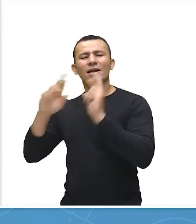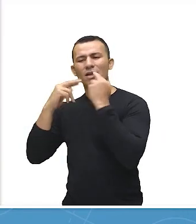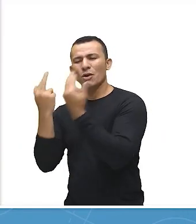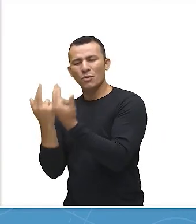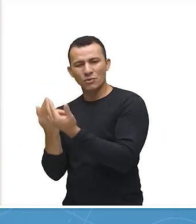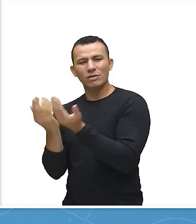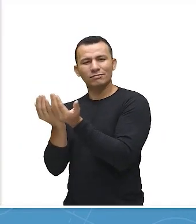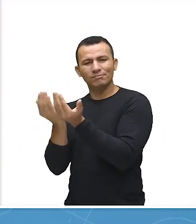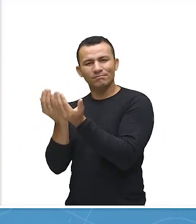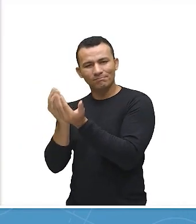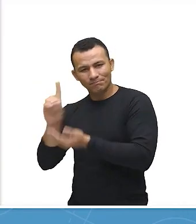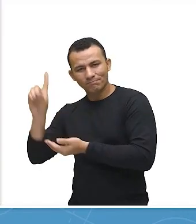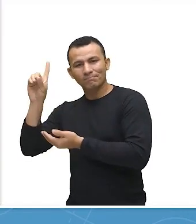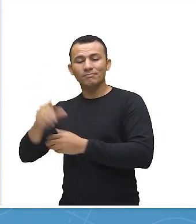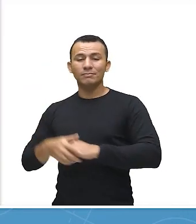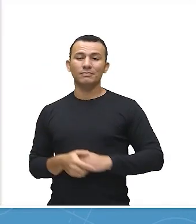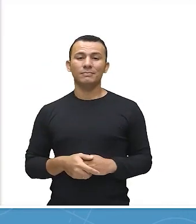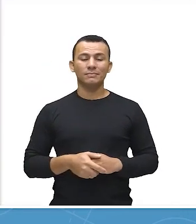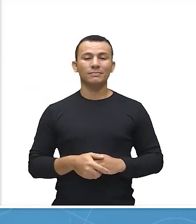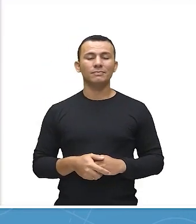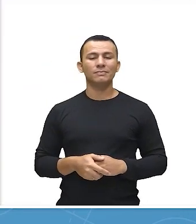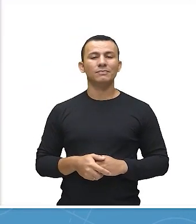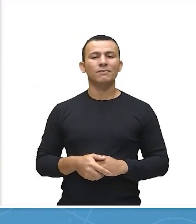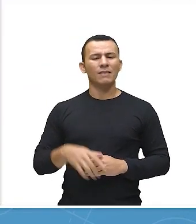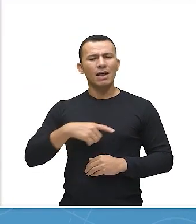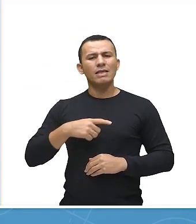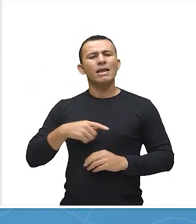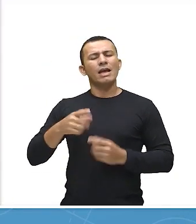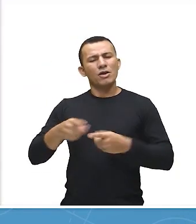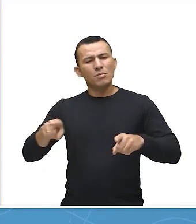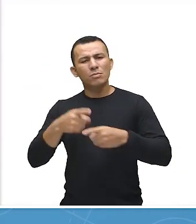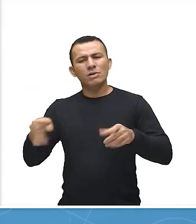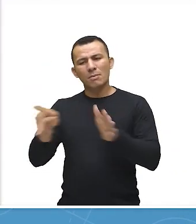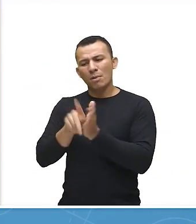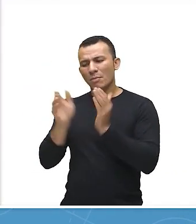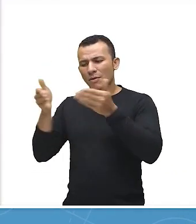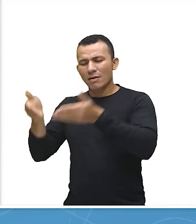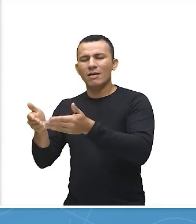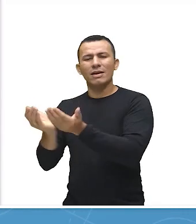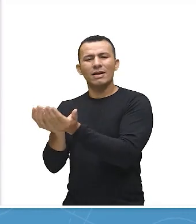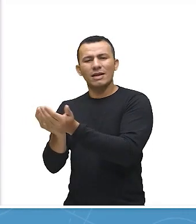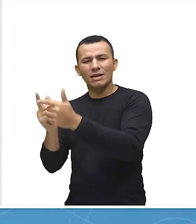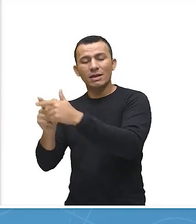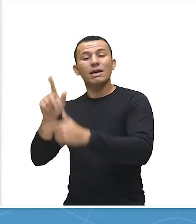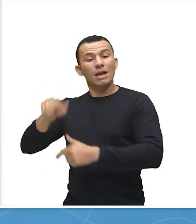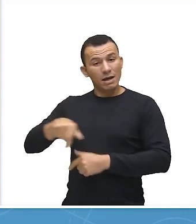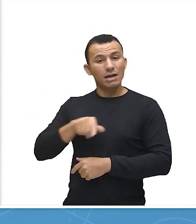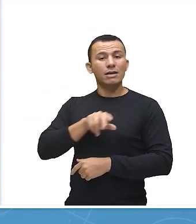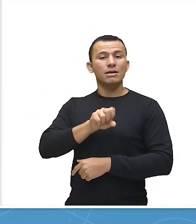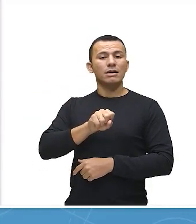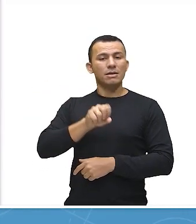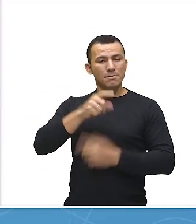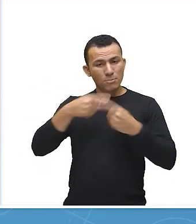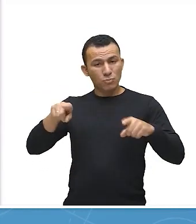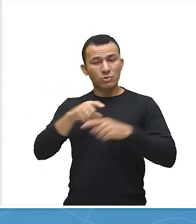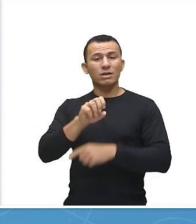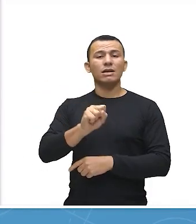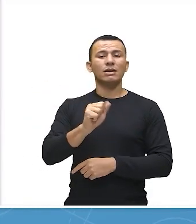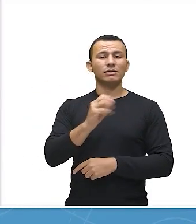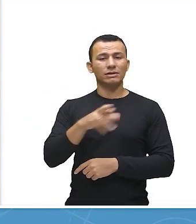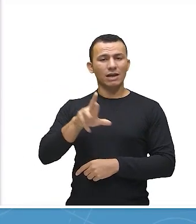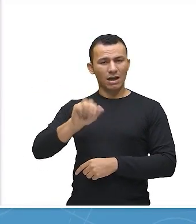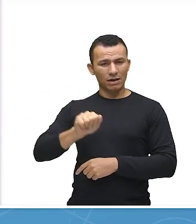gente fez aquelas perguntas durante a interatividade, muitos de vocês falaram que a música que vocês mais ouviam eram as músicas sacras,